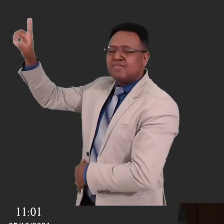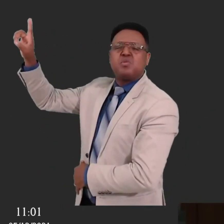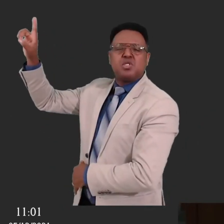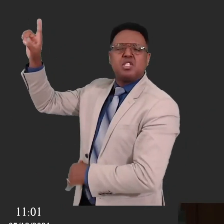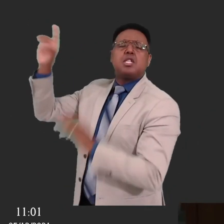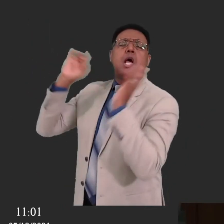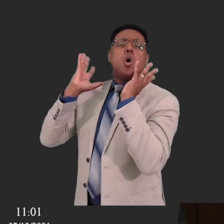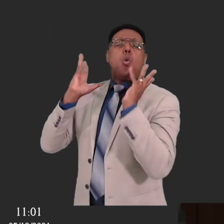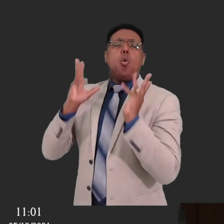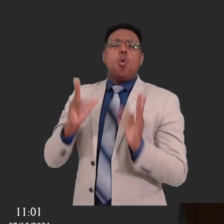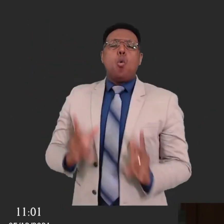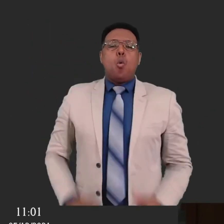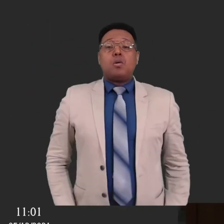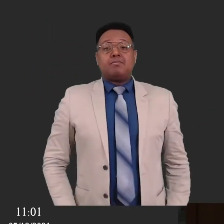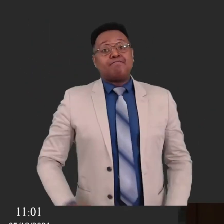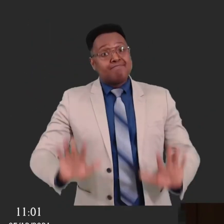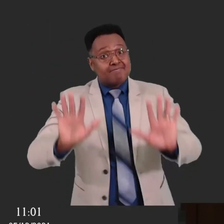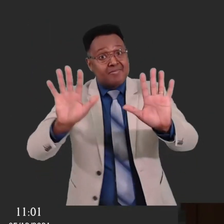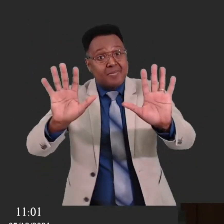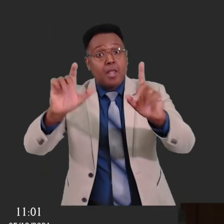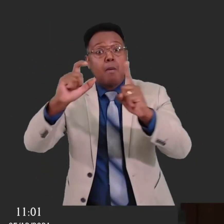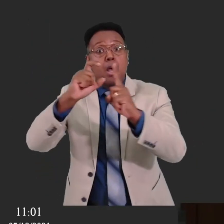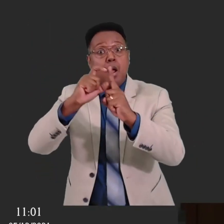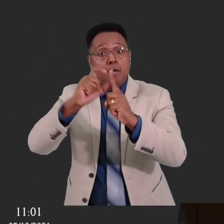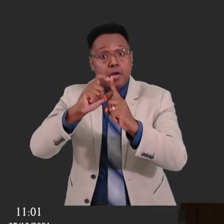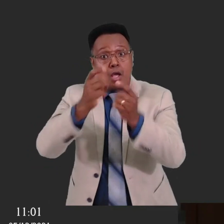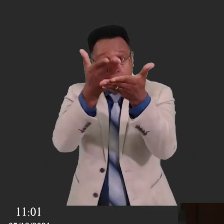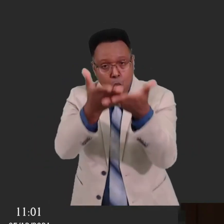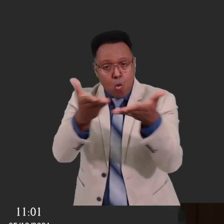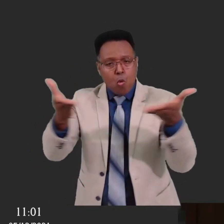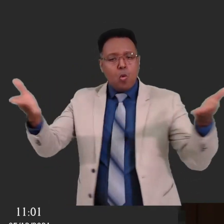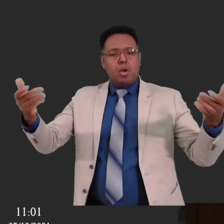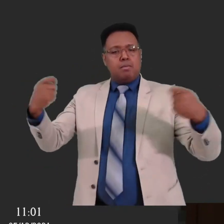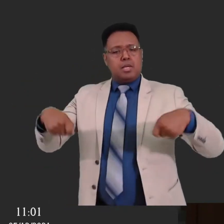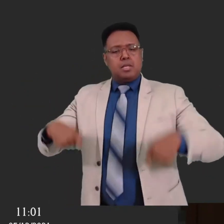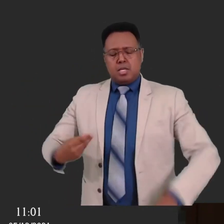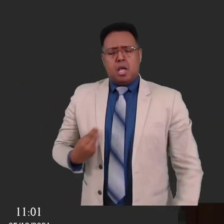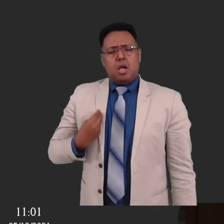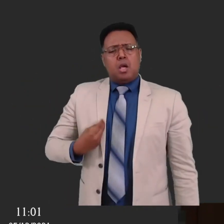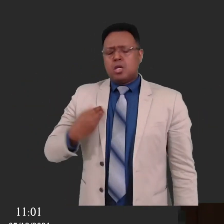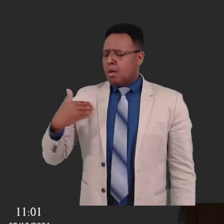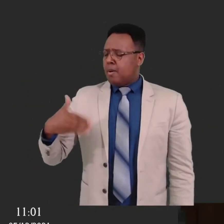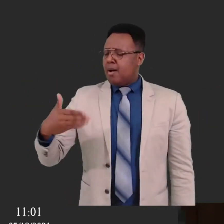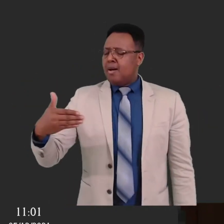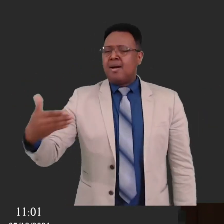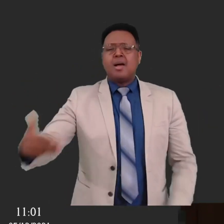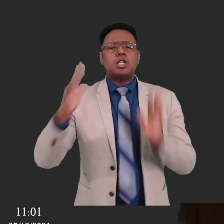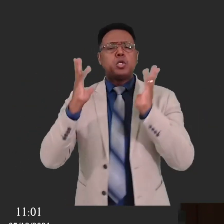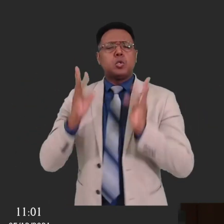grande limpeza. Mas aqui está a palavra: quem precisar que a tua vida seja